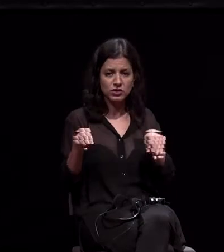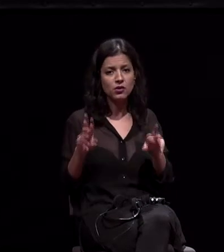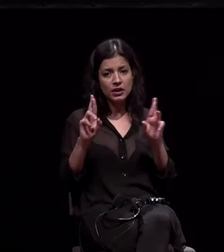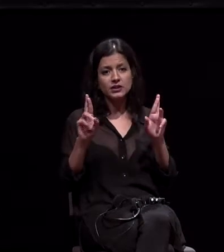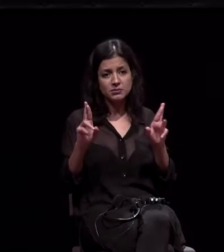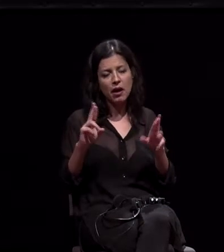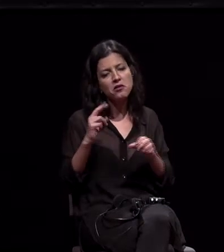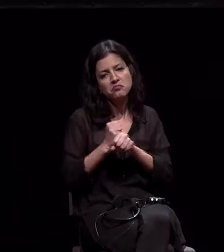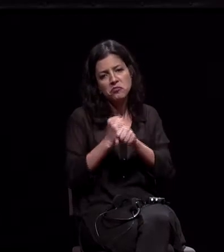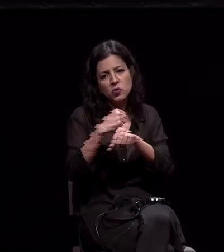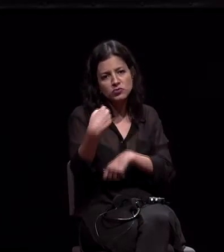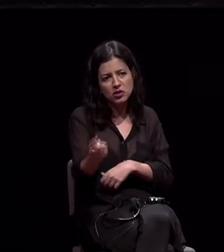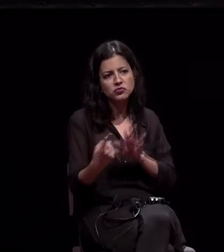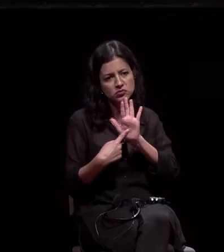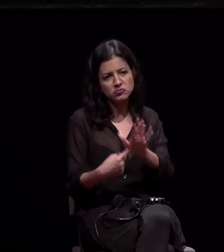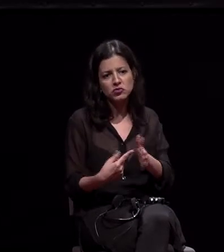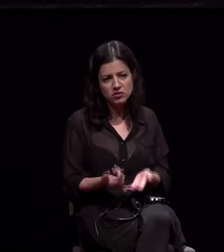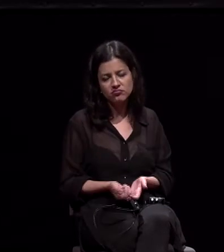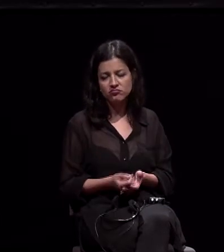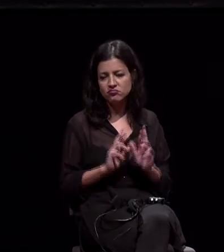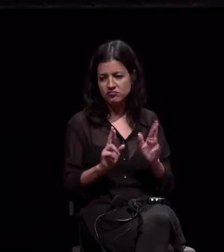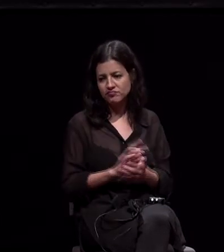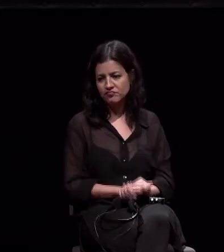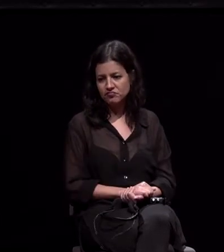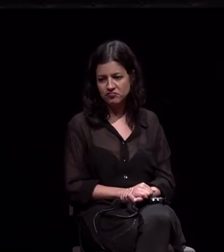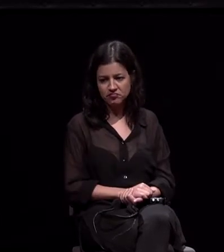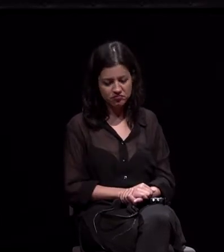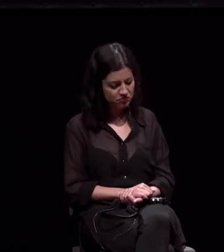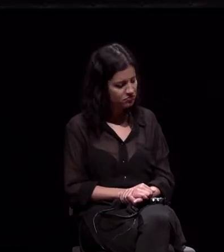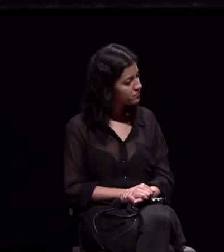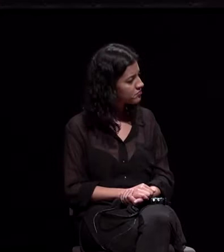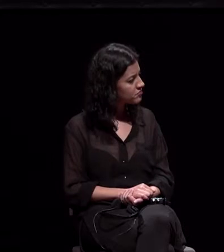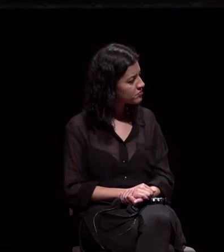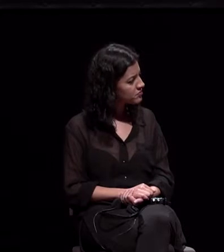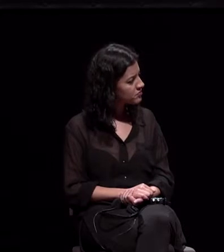2 años, pero bueno, sí. Bom,